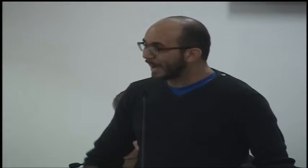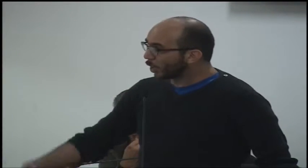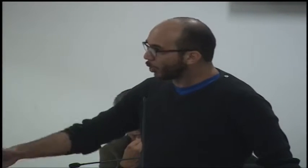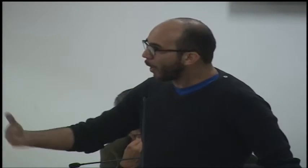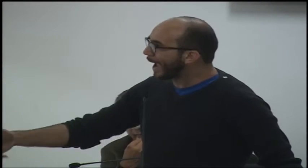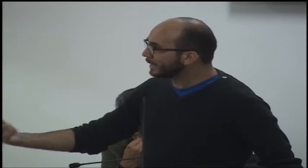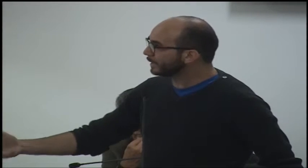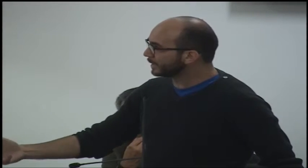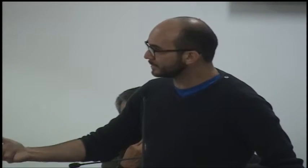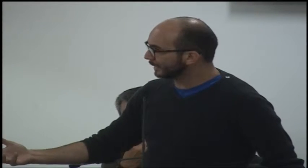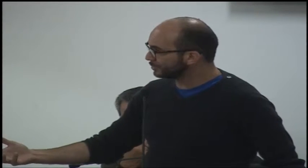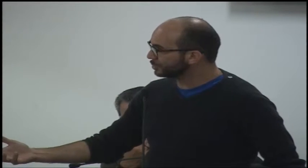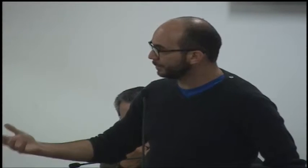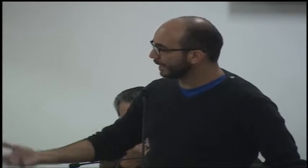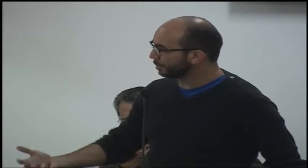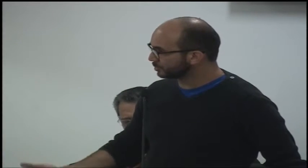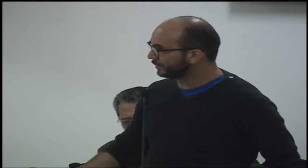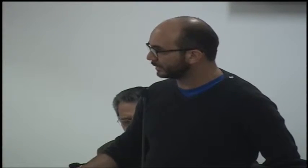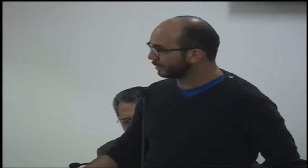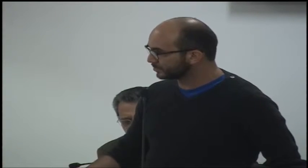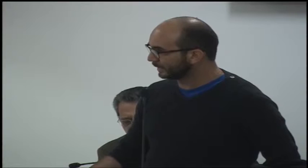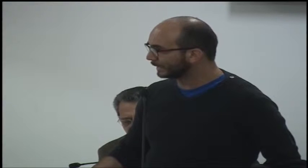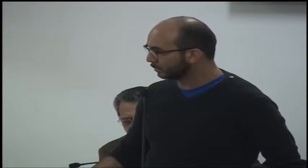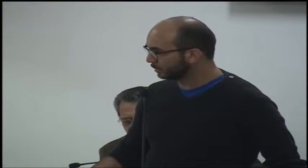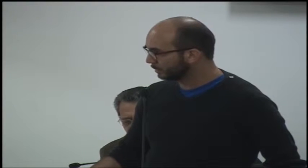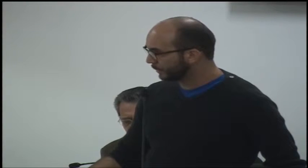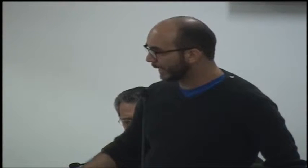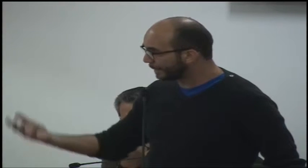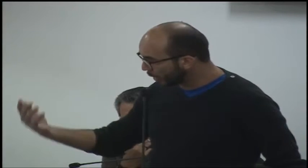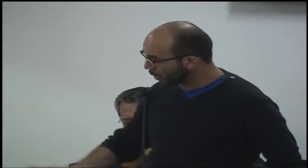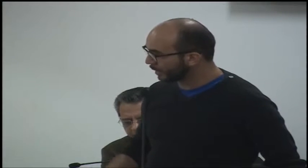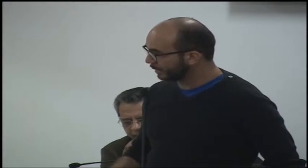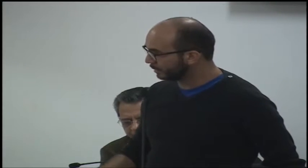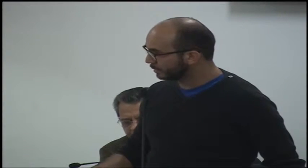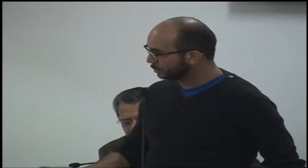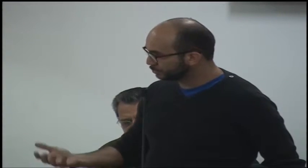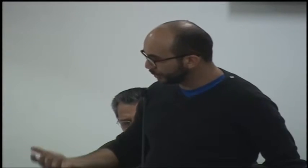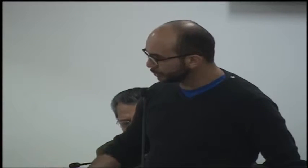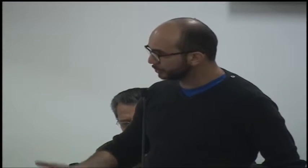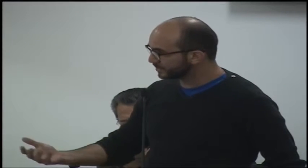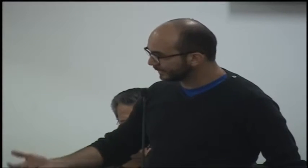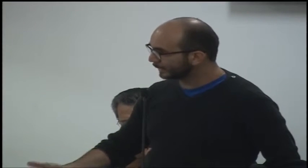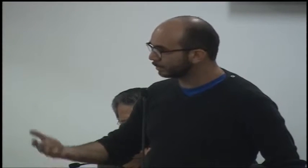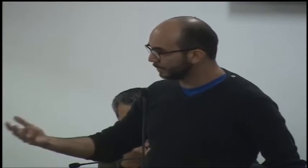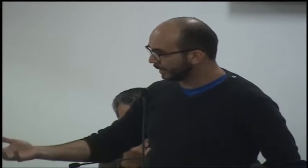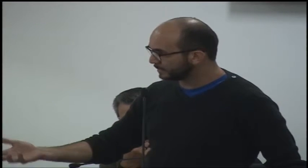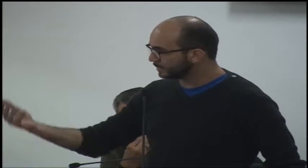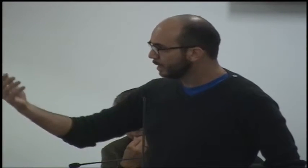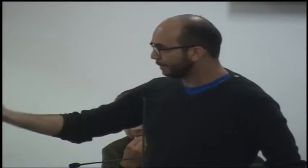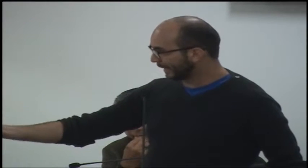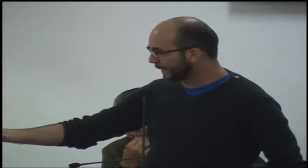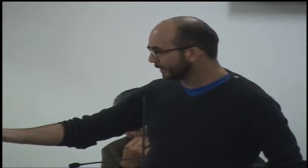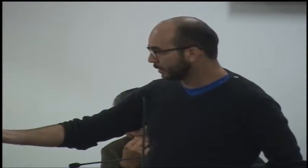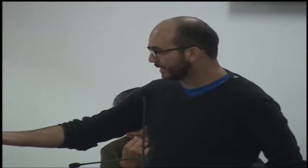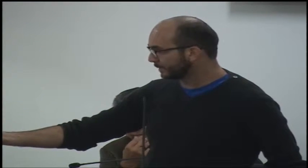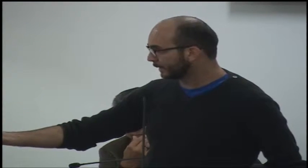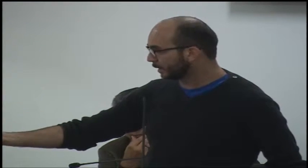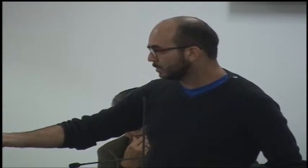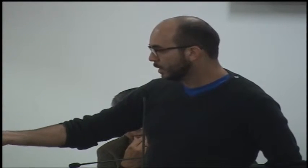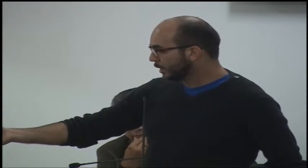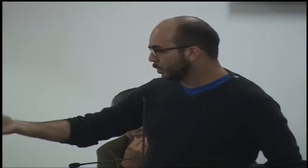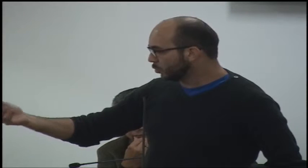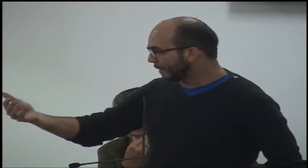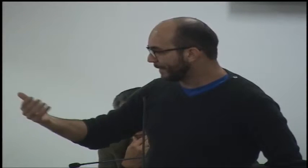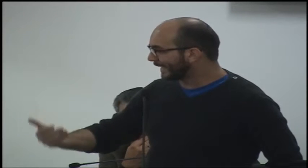a maior honraria que a cidade de Limeira pode ofertar a um cidadão. É a maior honraria. Um título de cidadão limeirense para aquele que não é